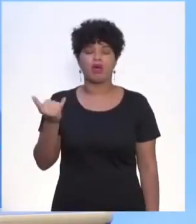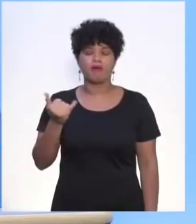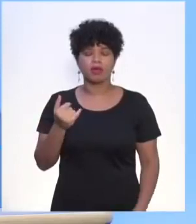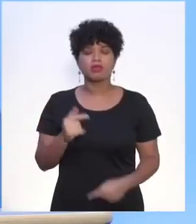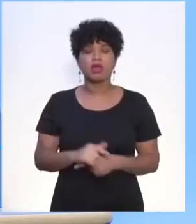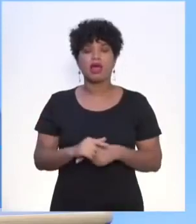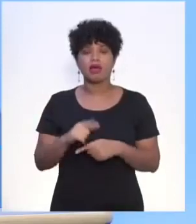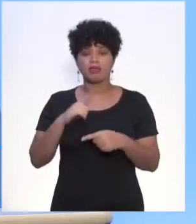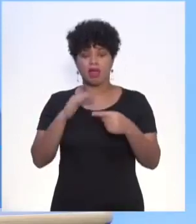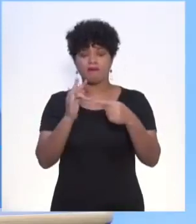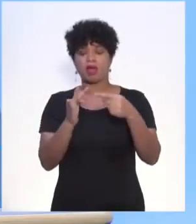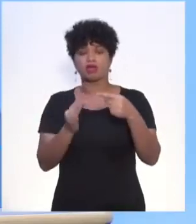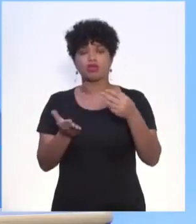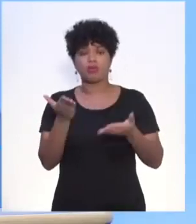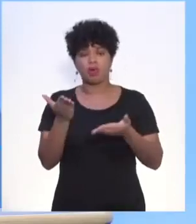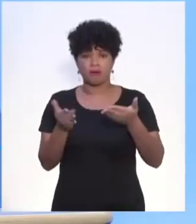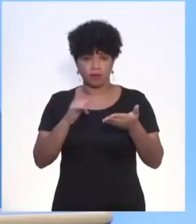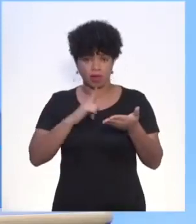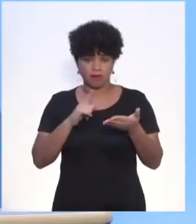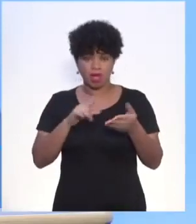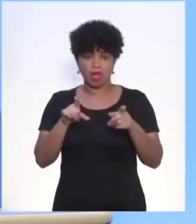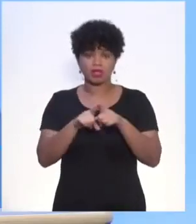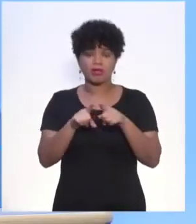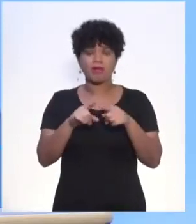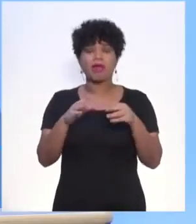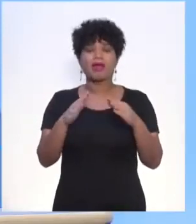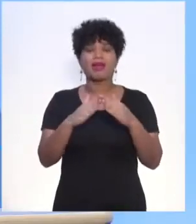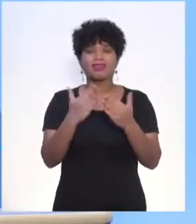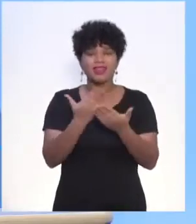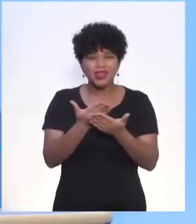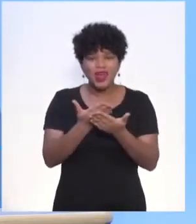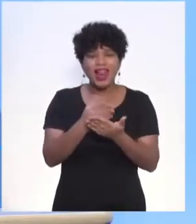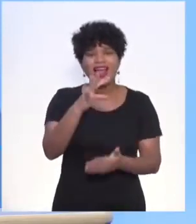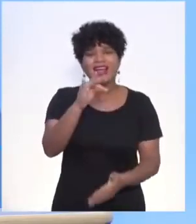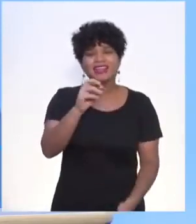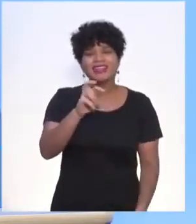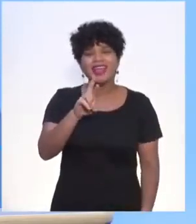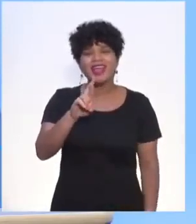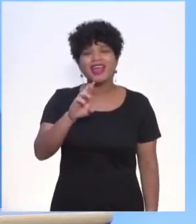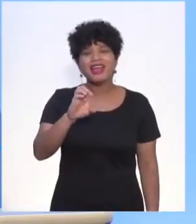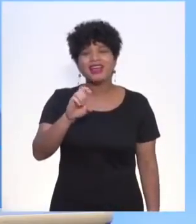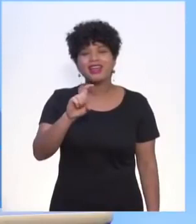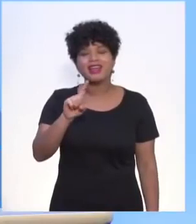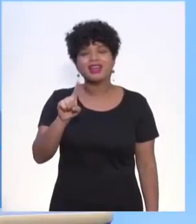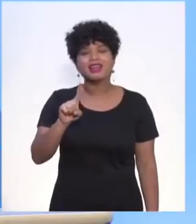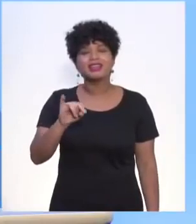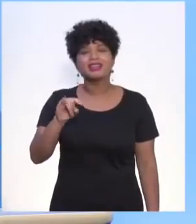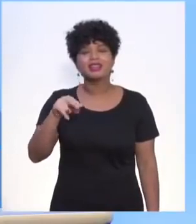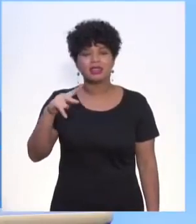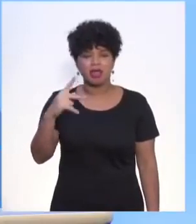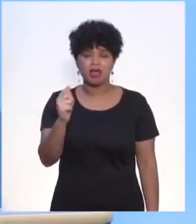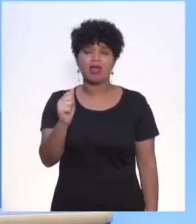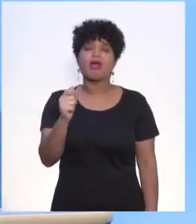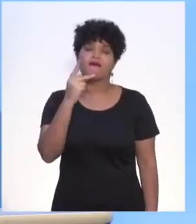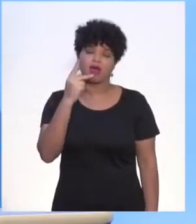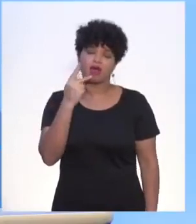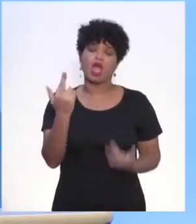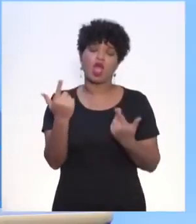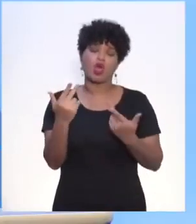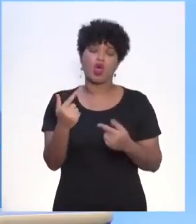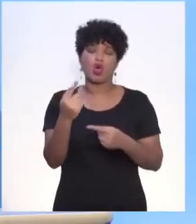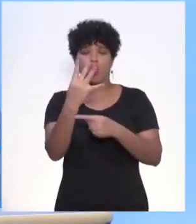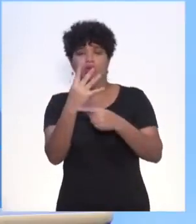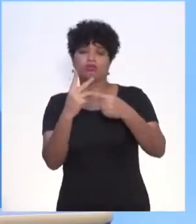são equivalentes. E os alunos do Terezinha da Fonseca Pares também disseram que é igual, 4/5,